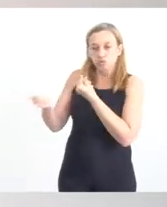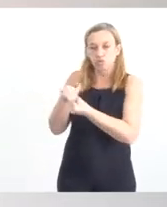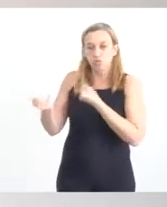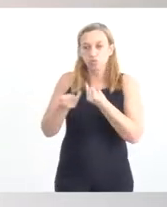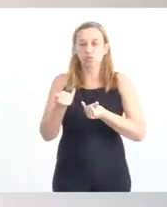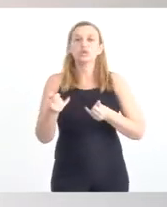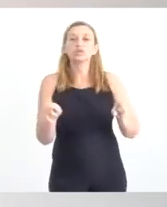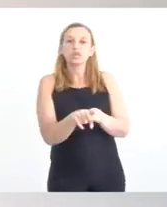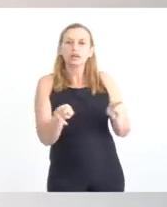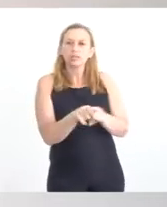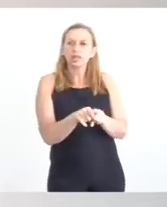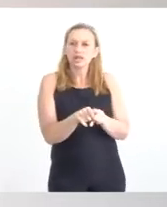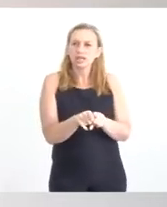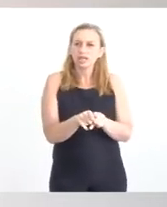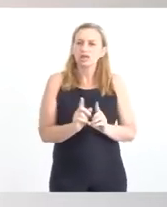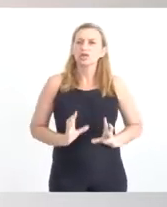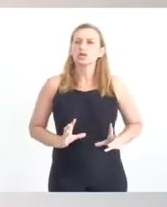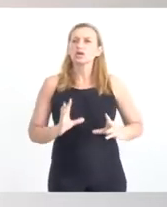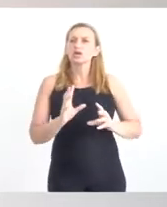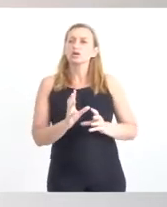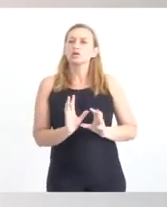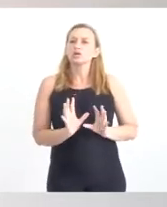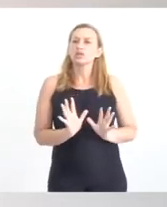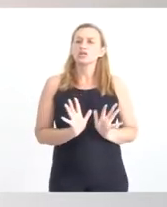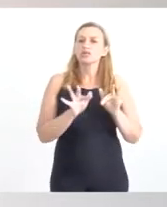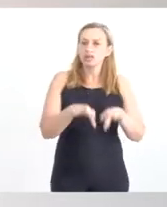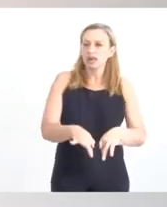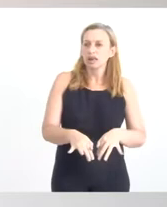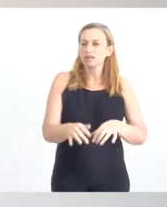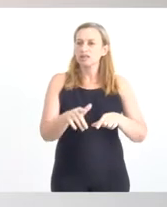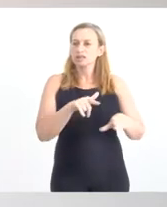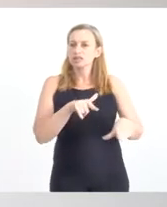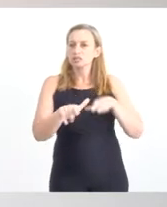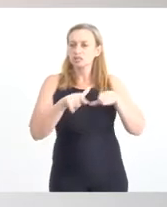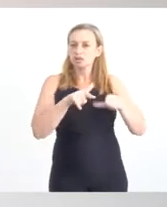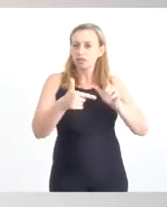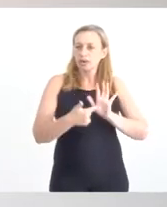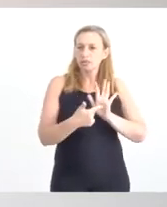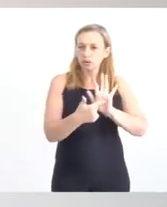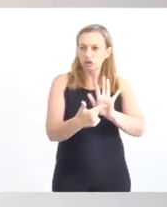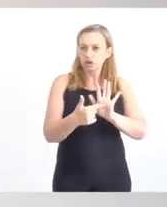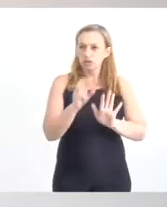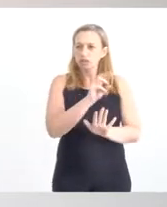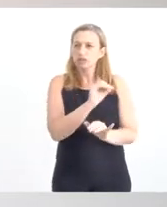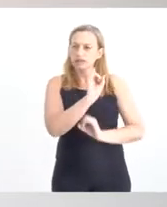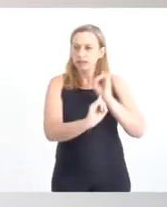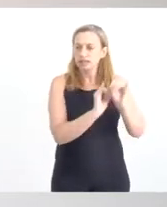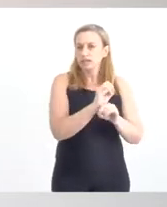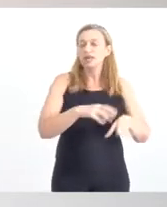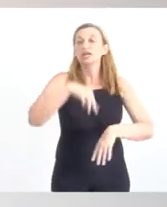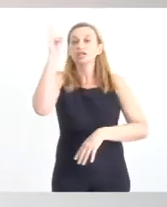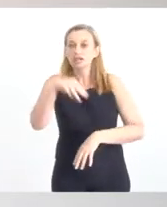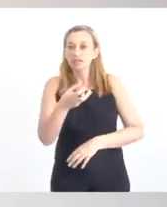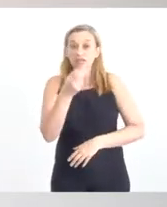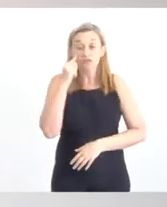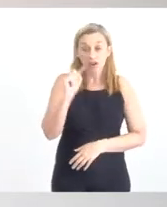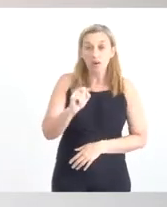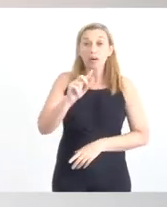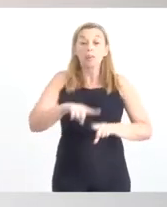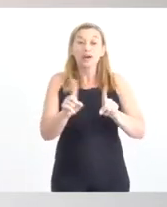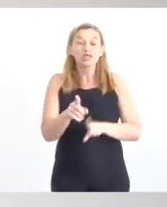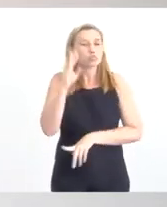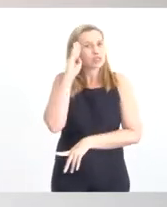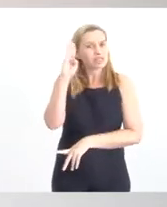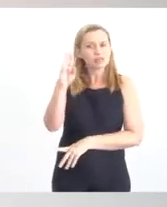identificou e também uma prestação de conta do nosso trabalho não tá na internet para quem quiser ver mas o principal que foi revelado ali